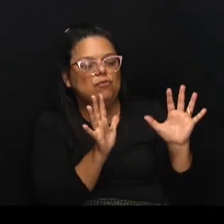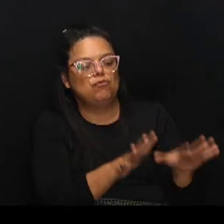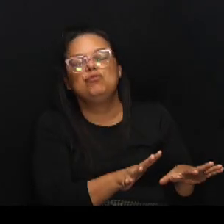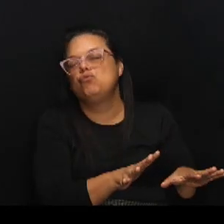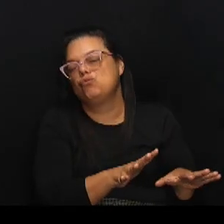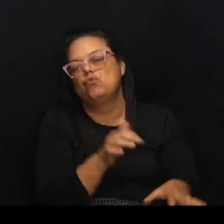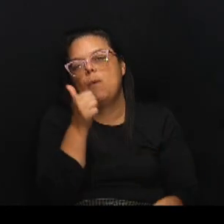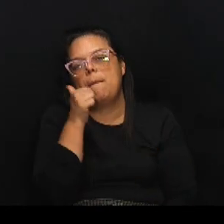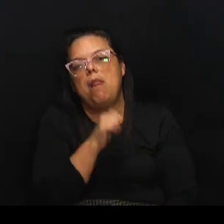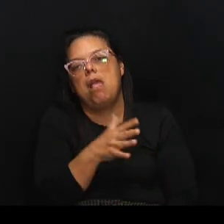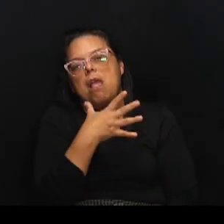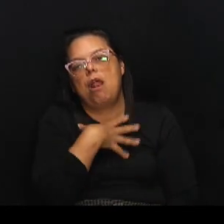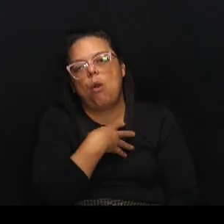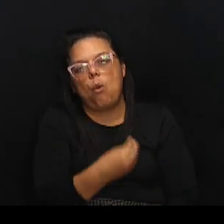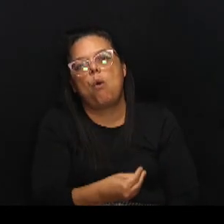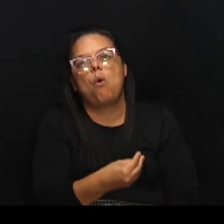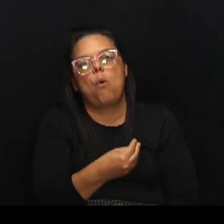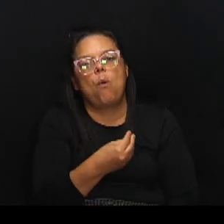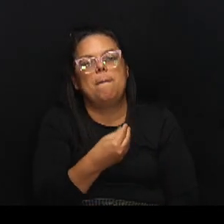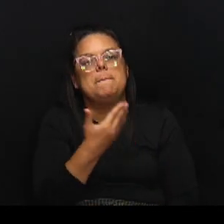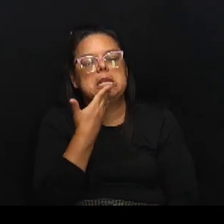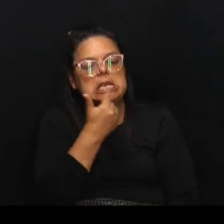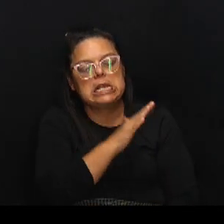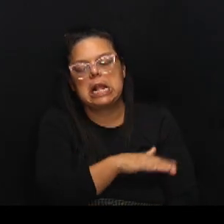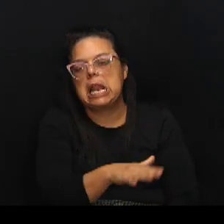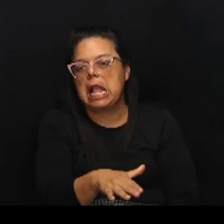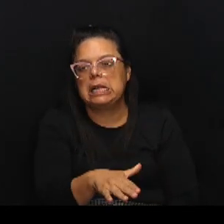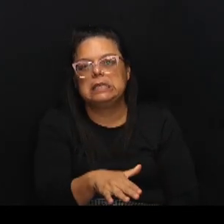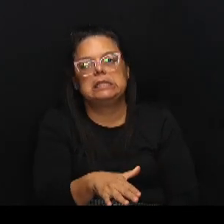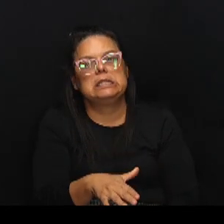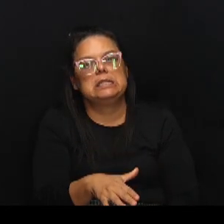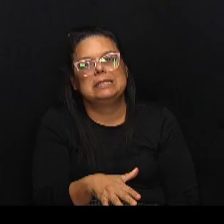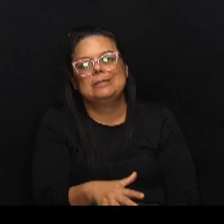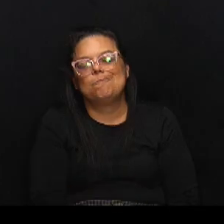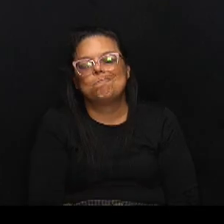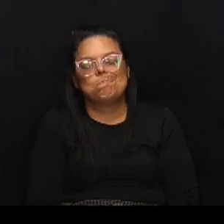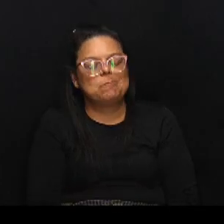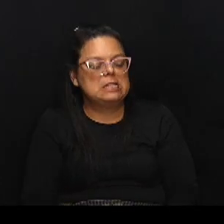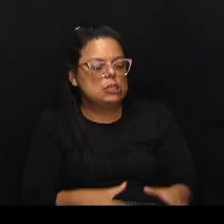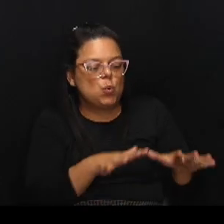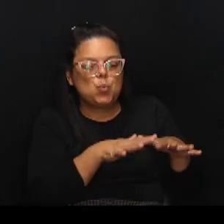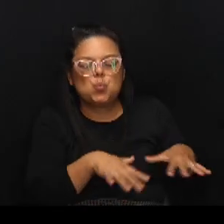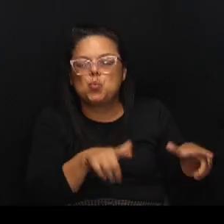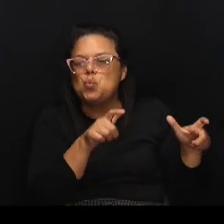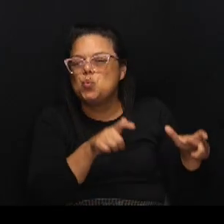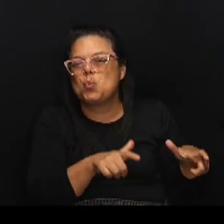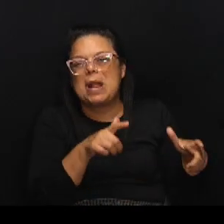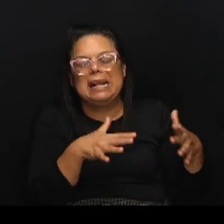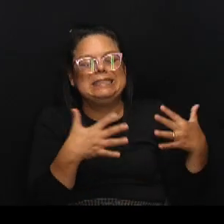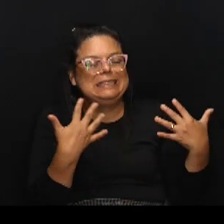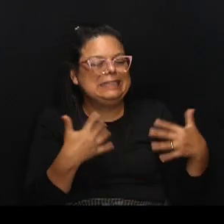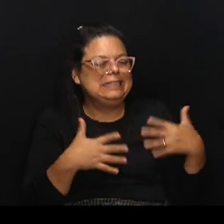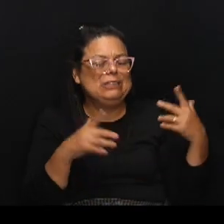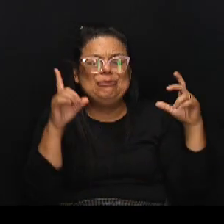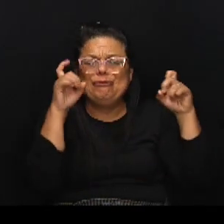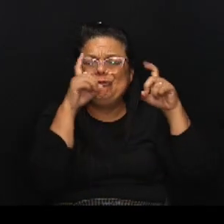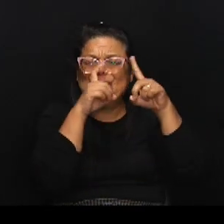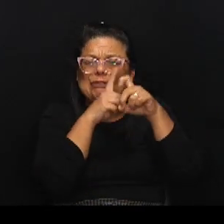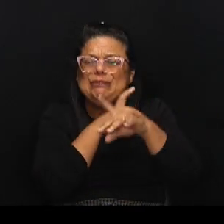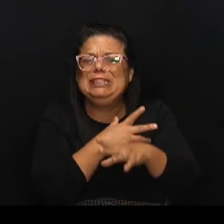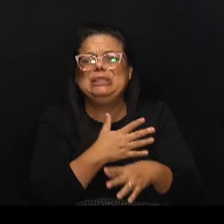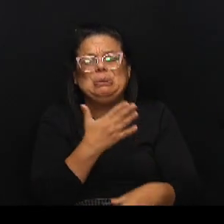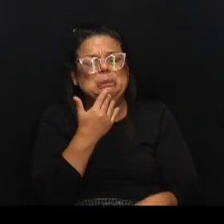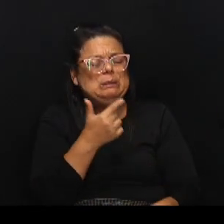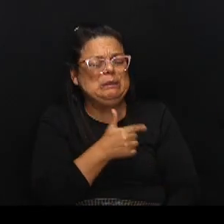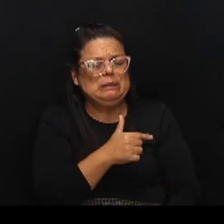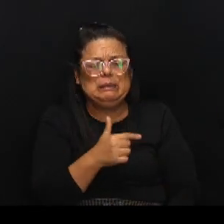juntos, em condições totalmente insalubres, em condições totalmente precárias, até mesmo de alimentação,